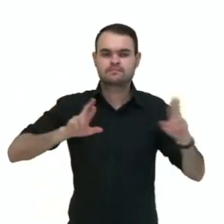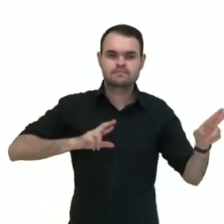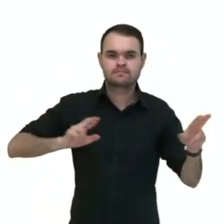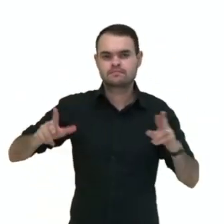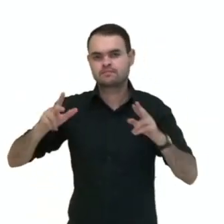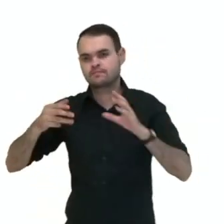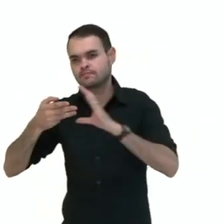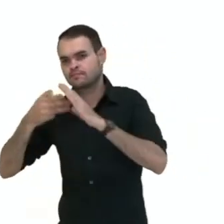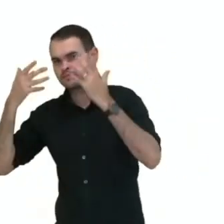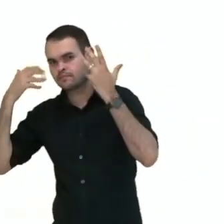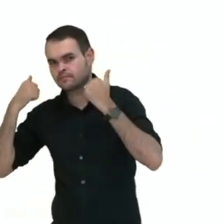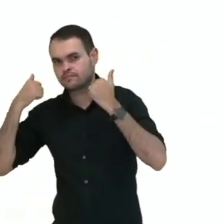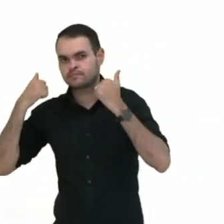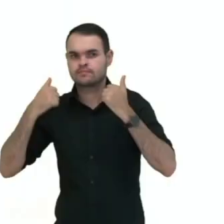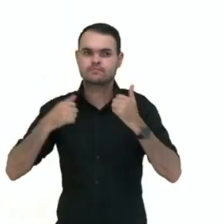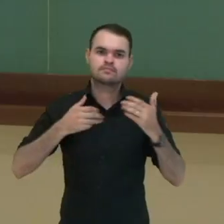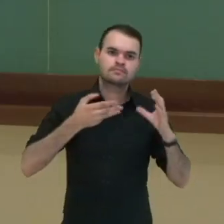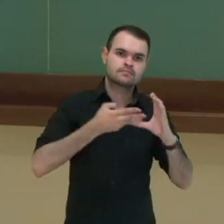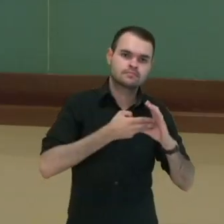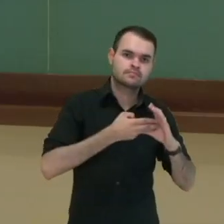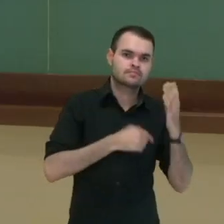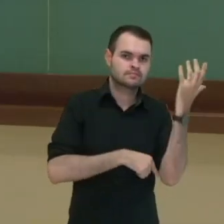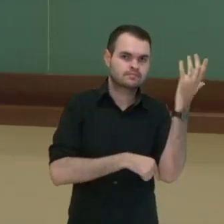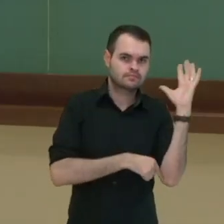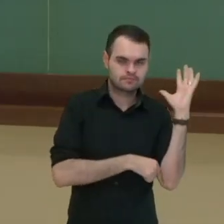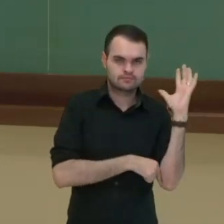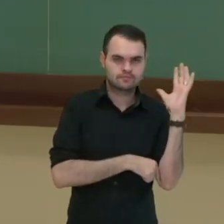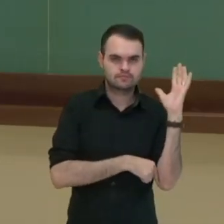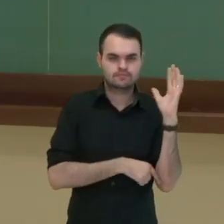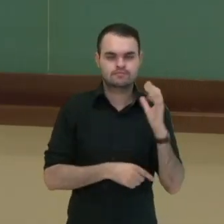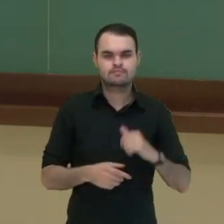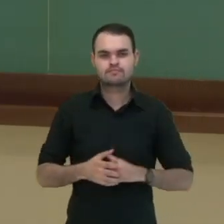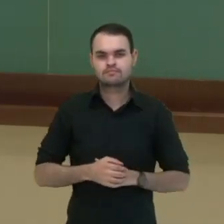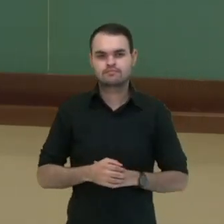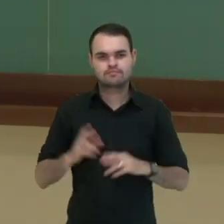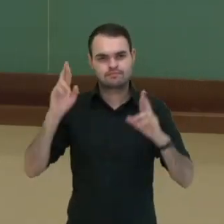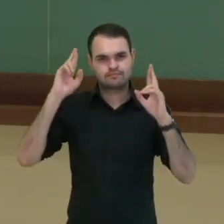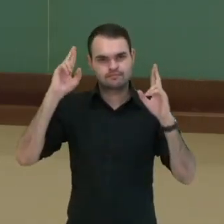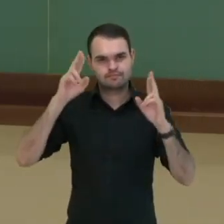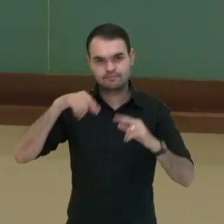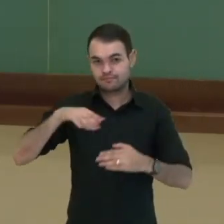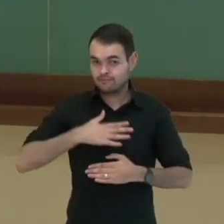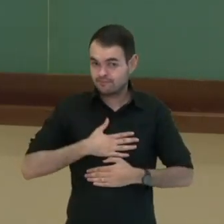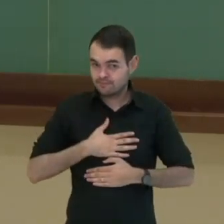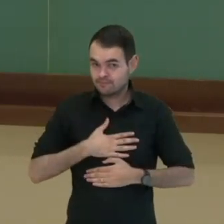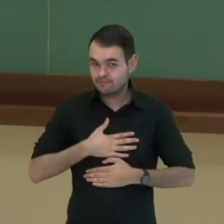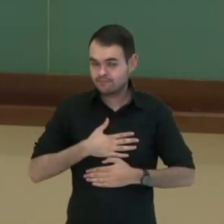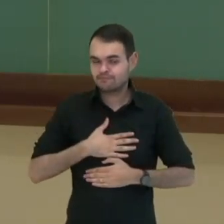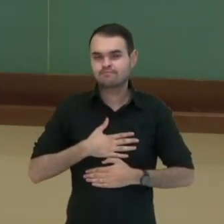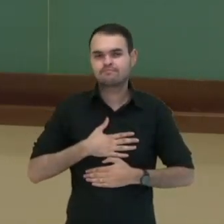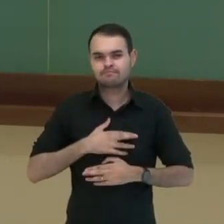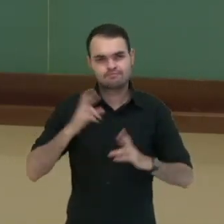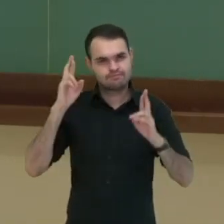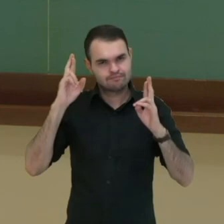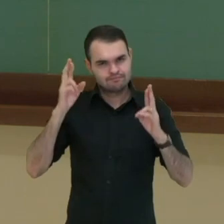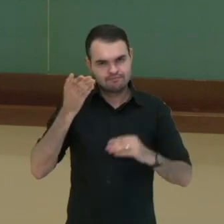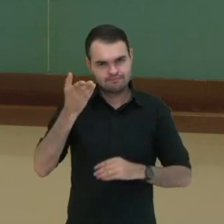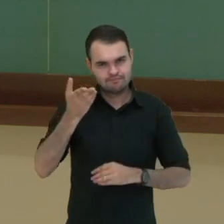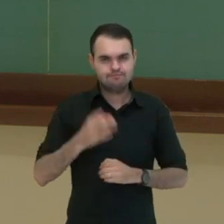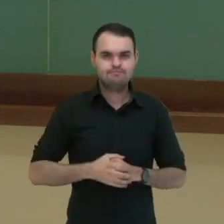uma célula eucariótica, animal e vegetal. Espero que você tenha gostado, espero que você